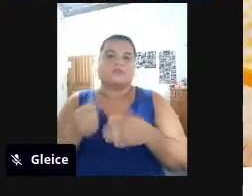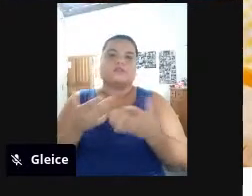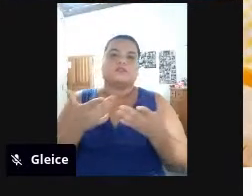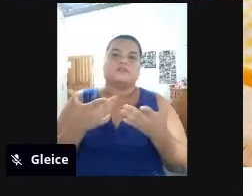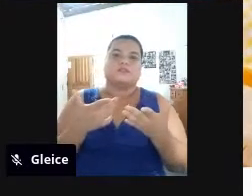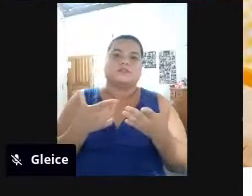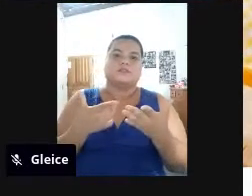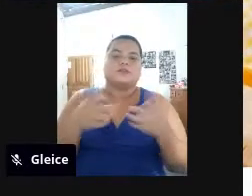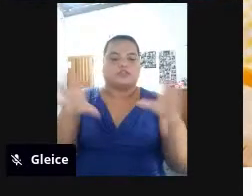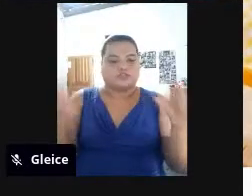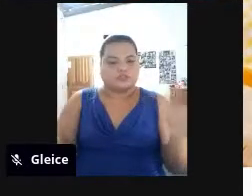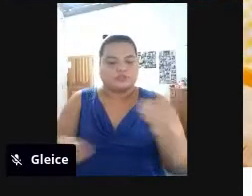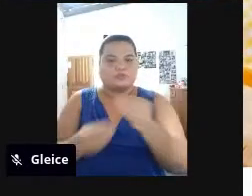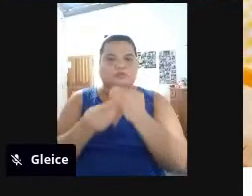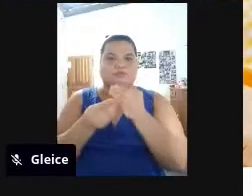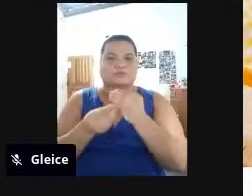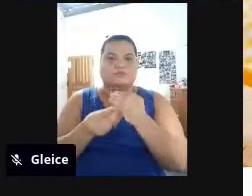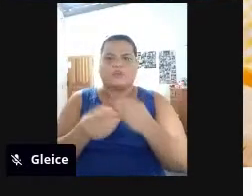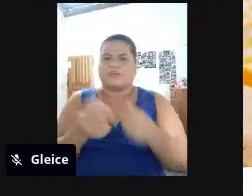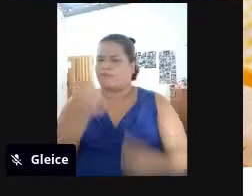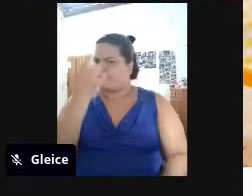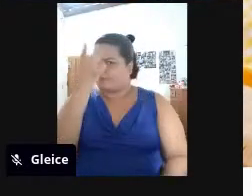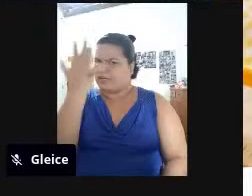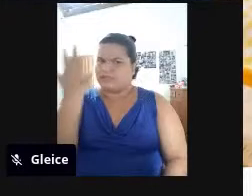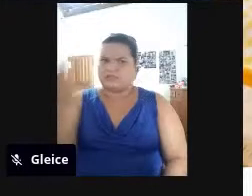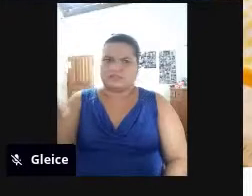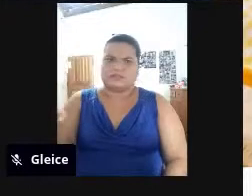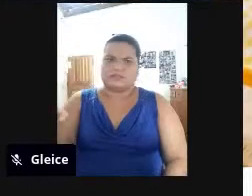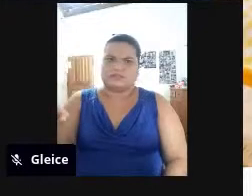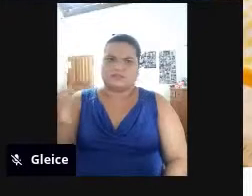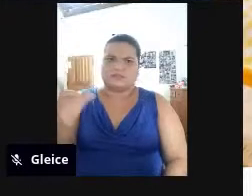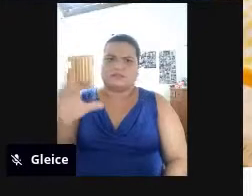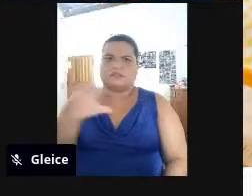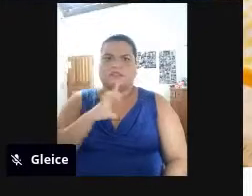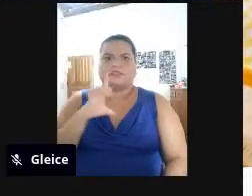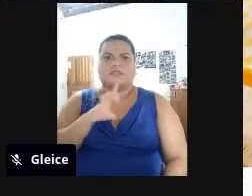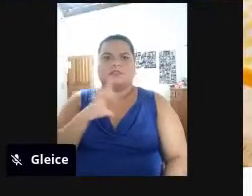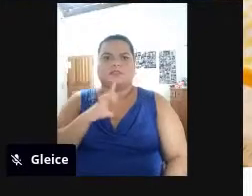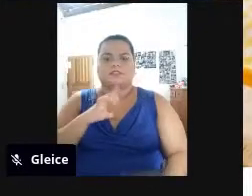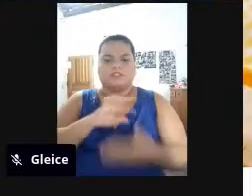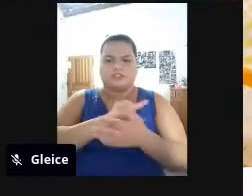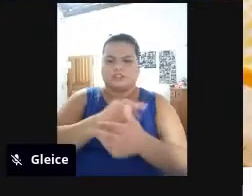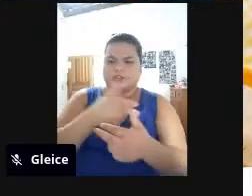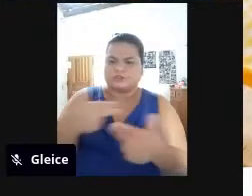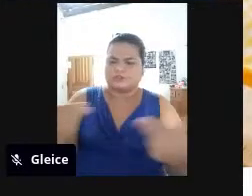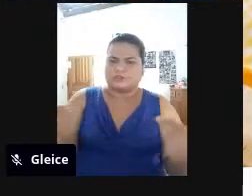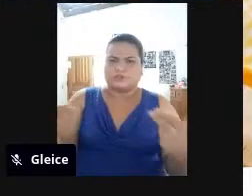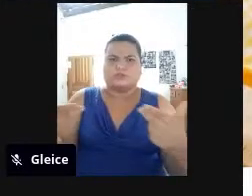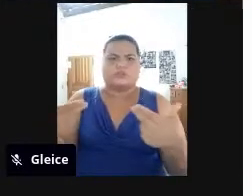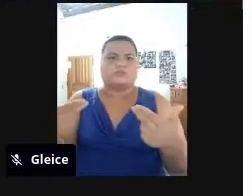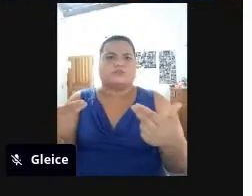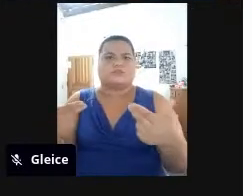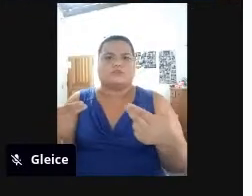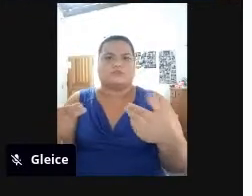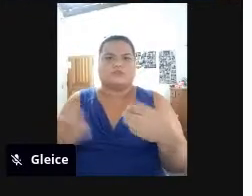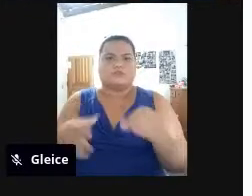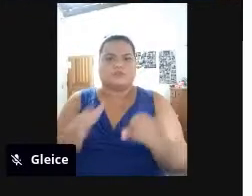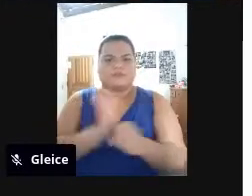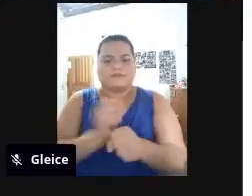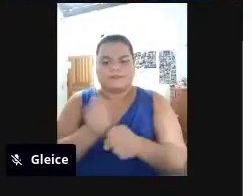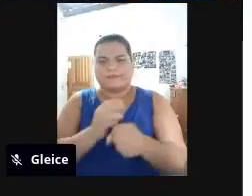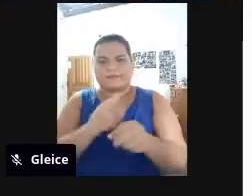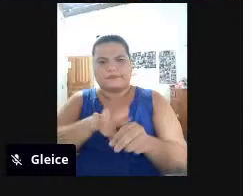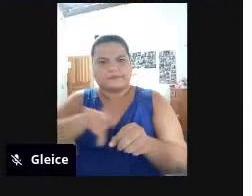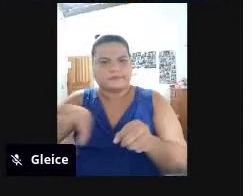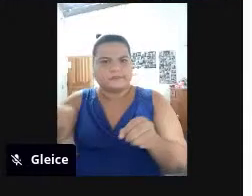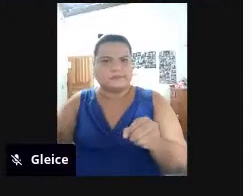complementar, então é muito fácil. Temos os produtos de origem vegetal, as leguminosas, leite de soja, então é mais tranquilo de